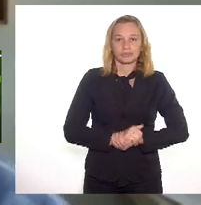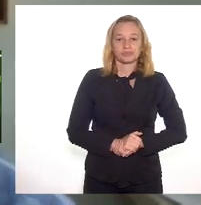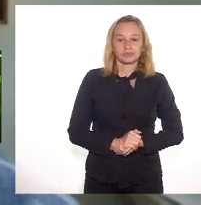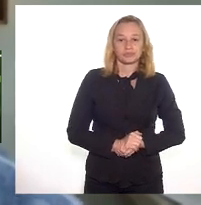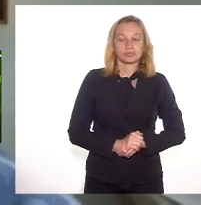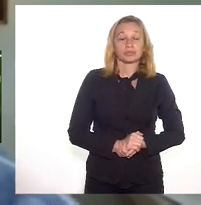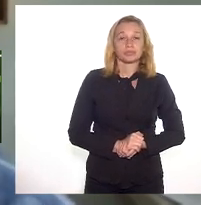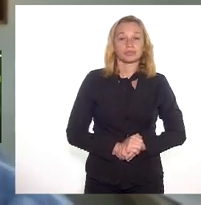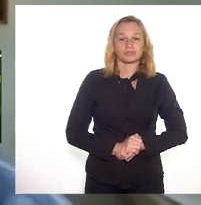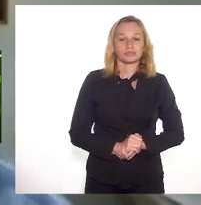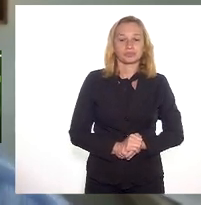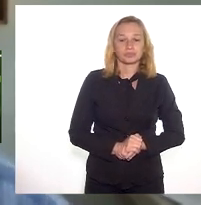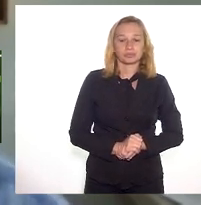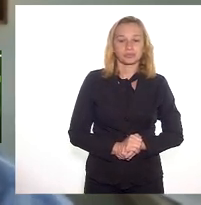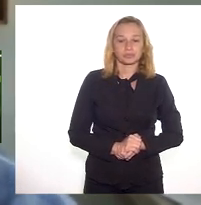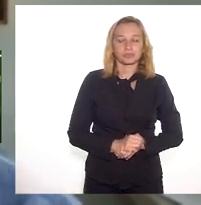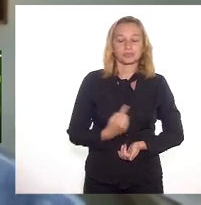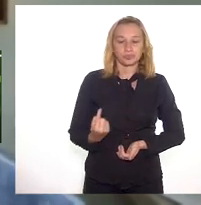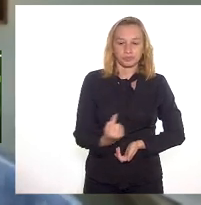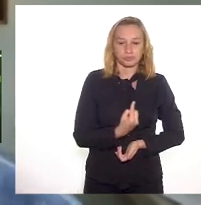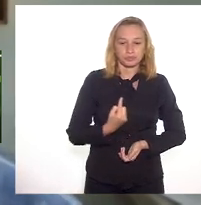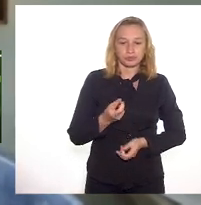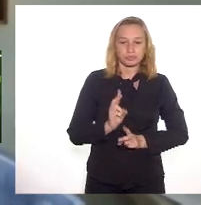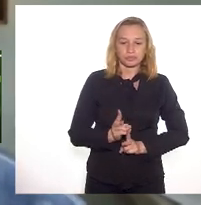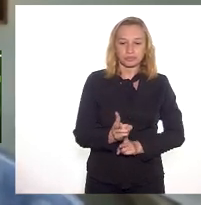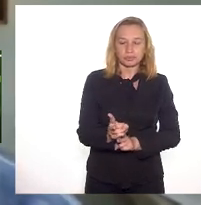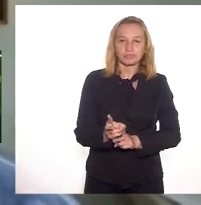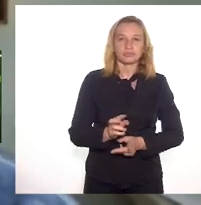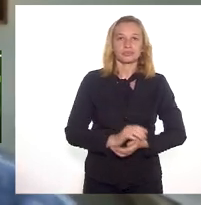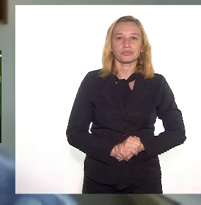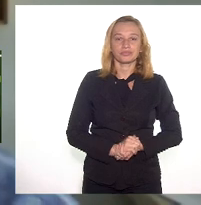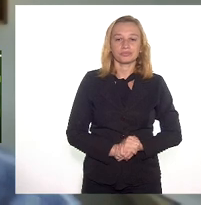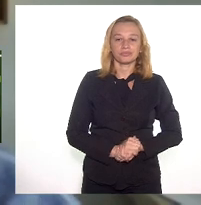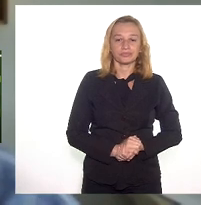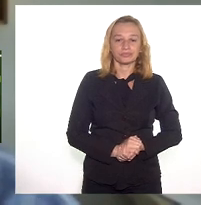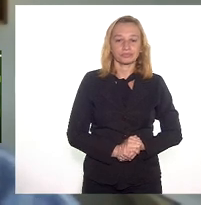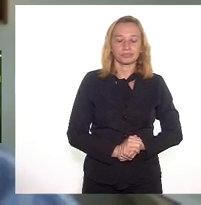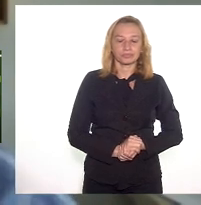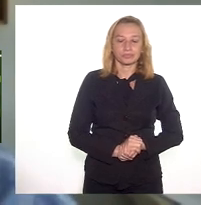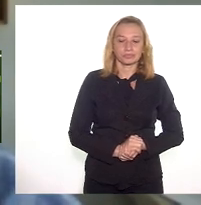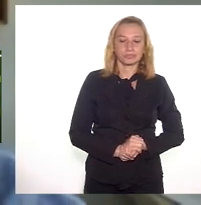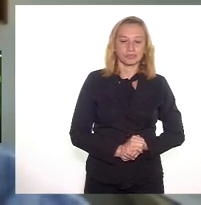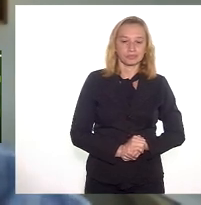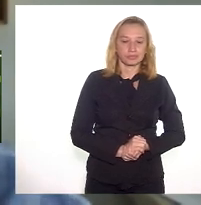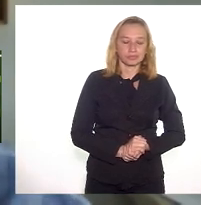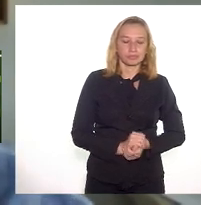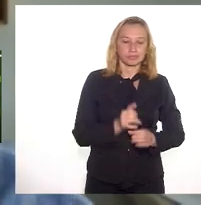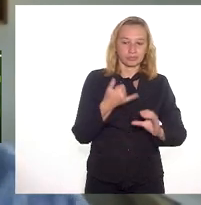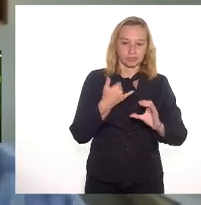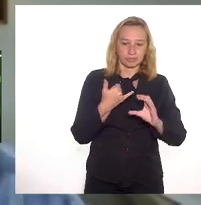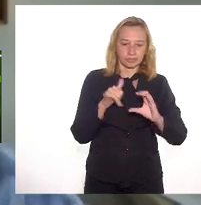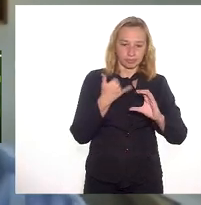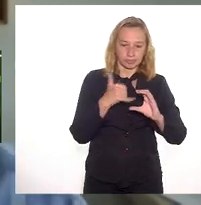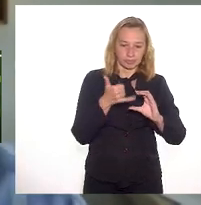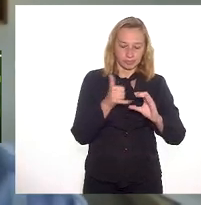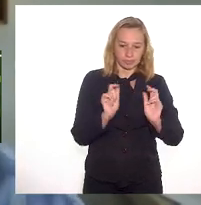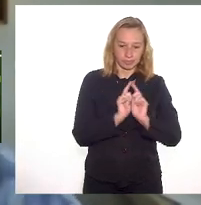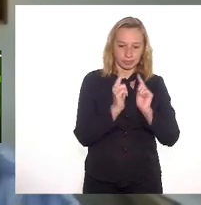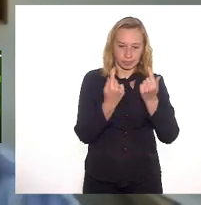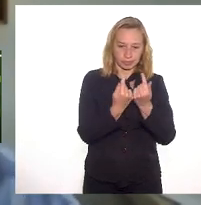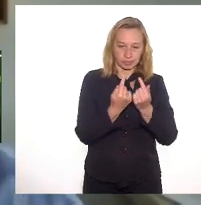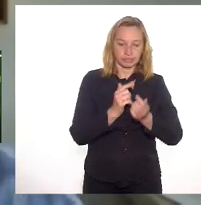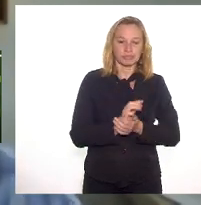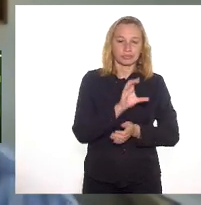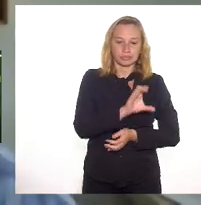Assim posto, nós encaminhamos, conforme consta no zap da